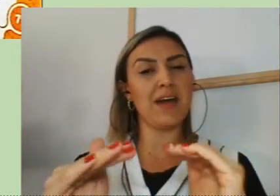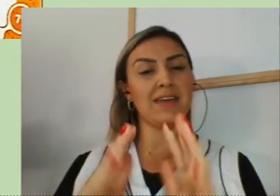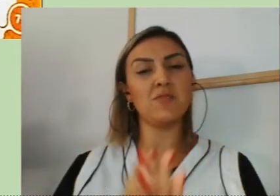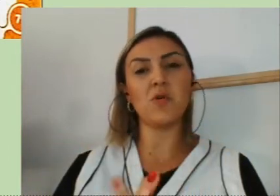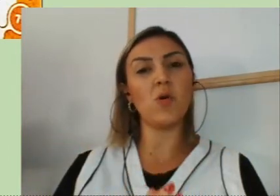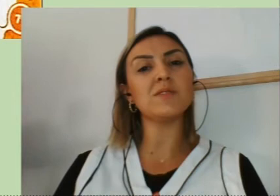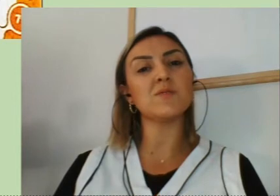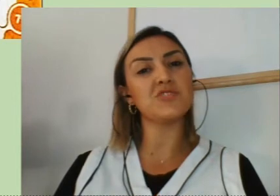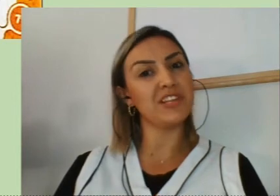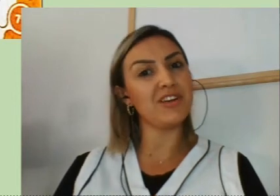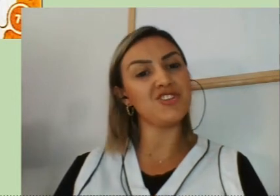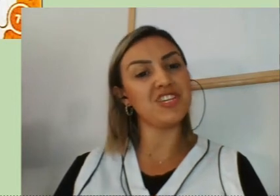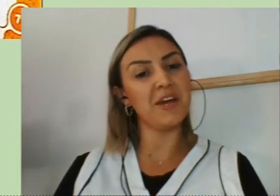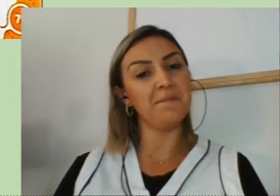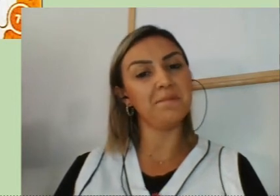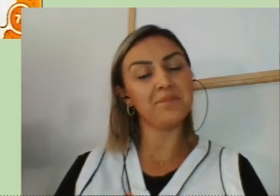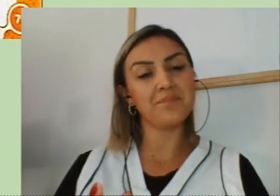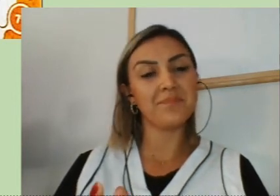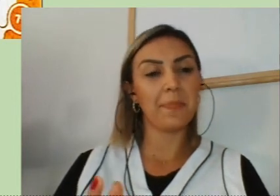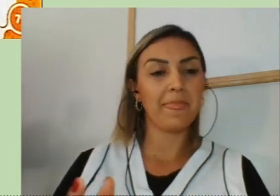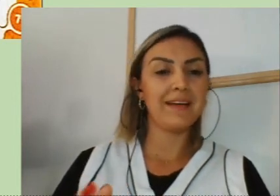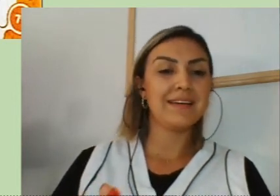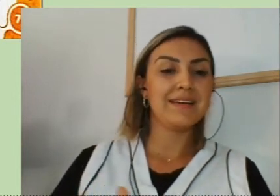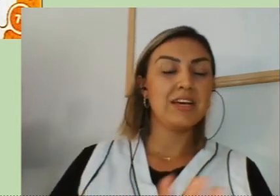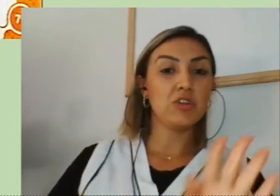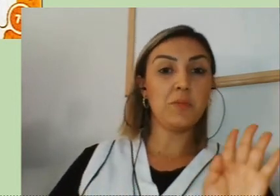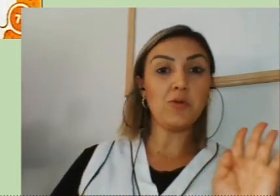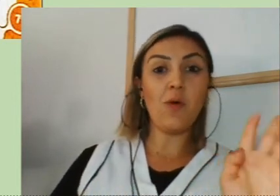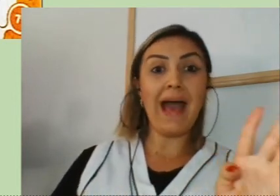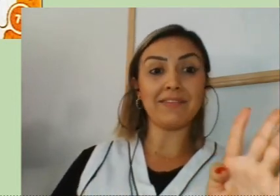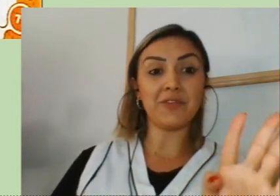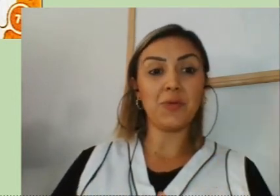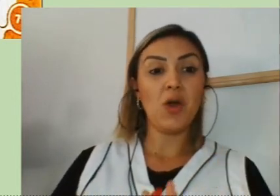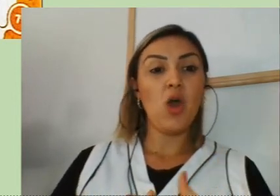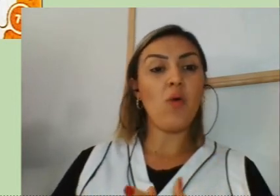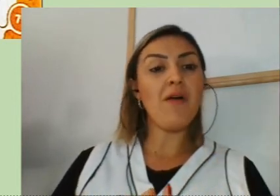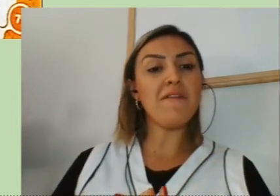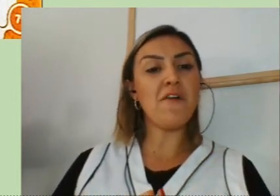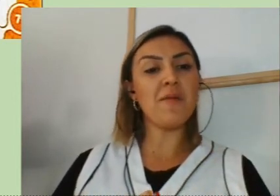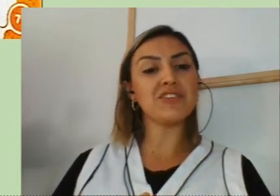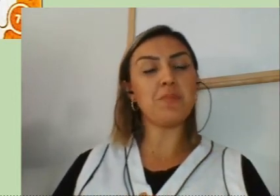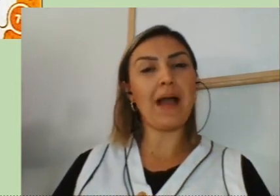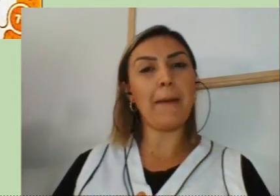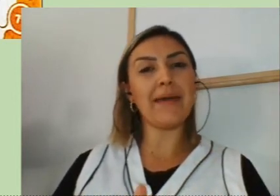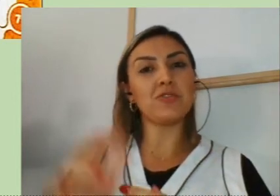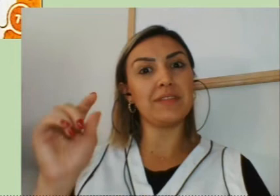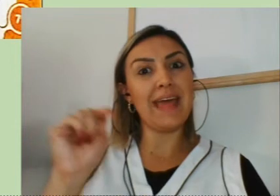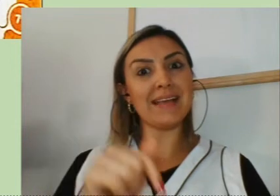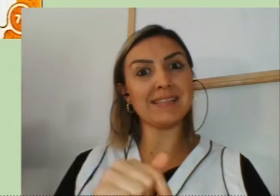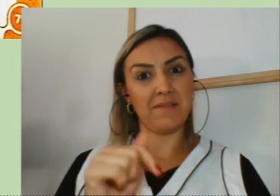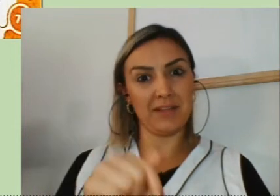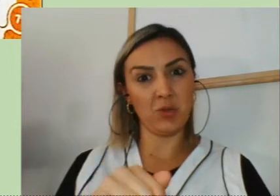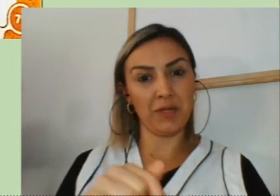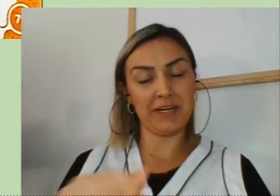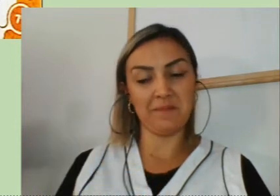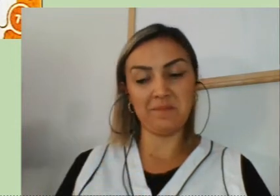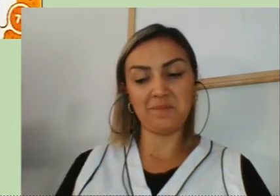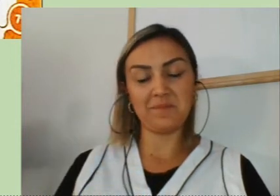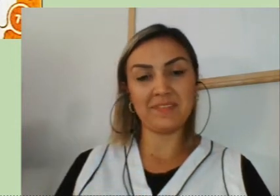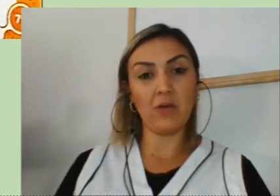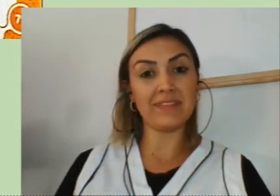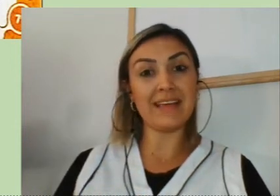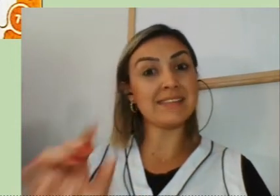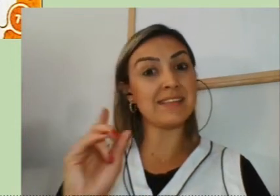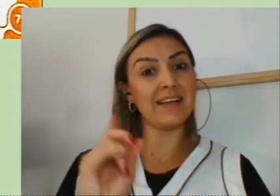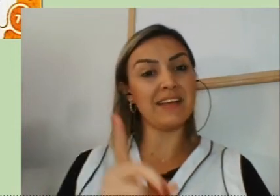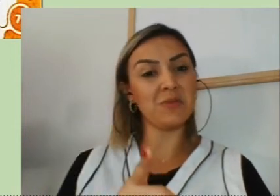equilíbrio aí no meu consumo de energia. Número 4. Qual a forma de pagamento dessa fatura?